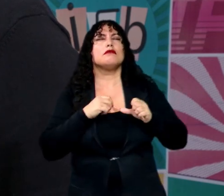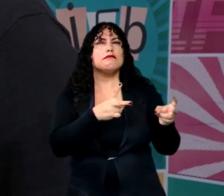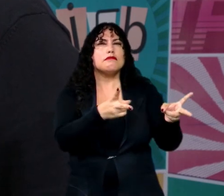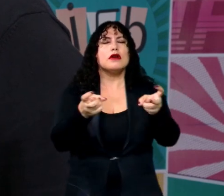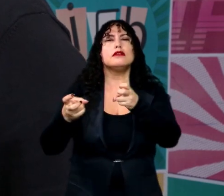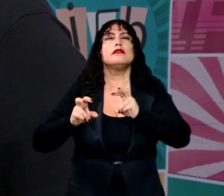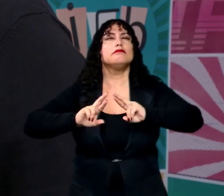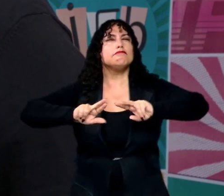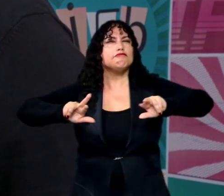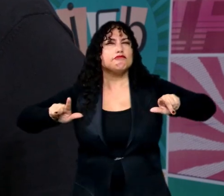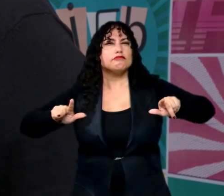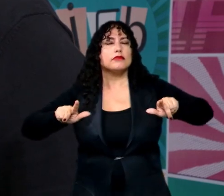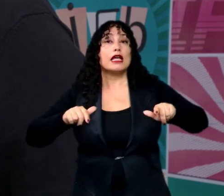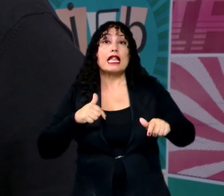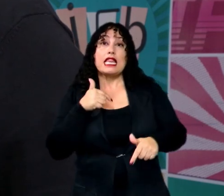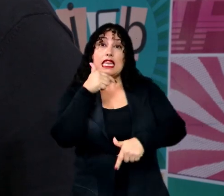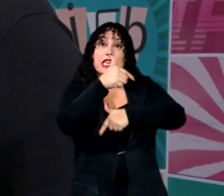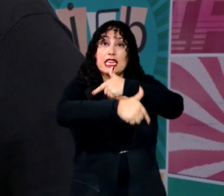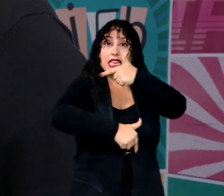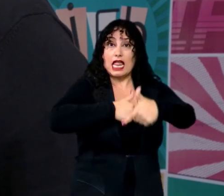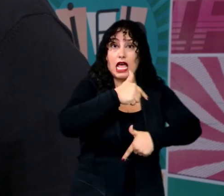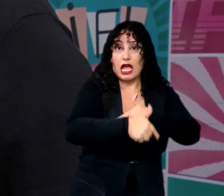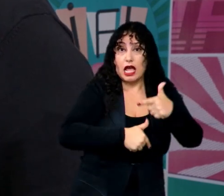aí. Primeiro que